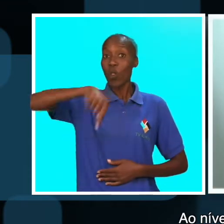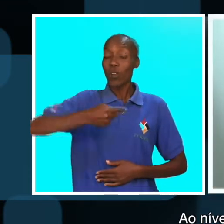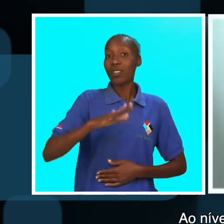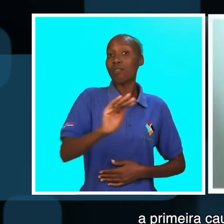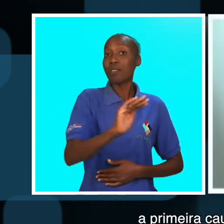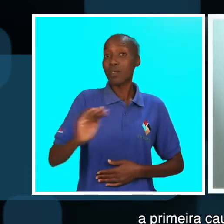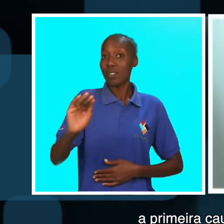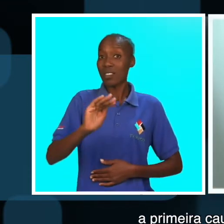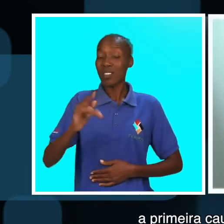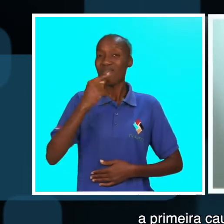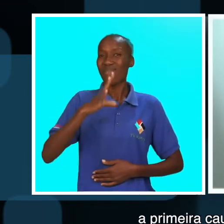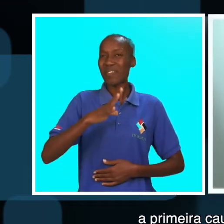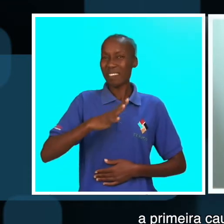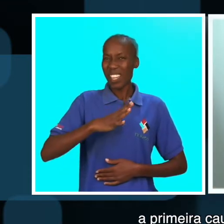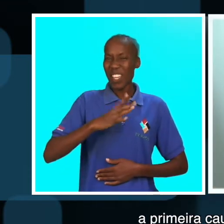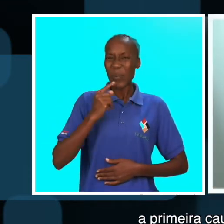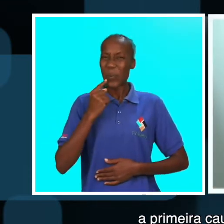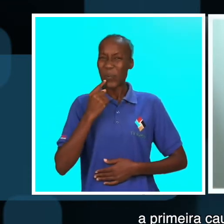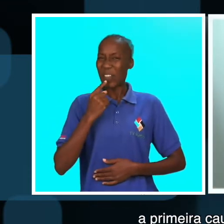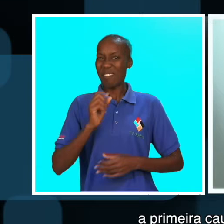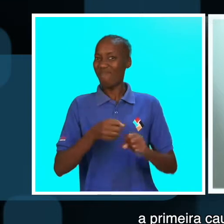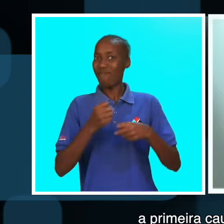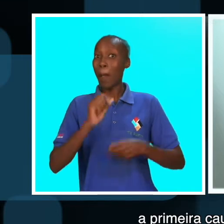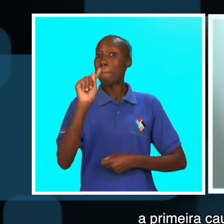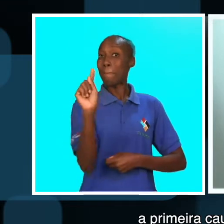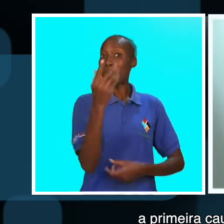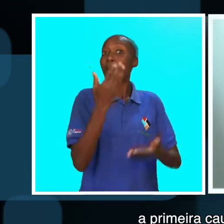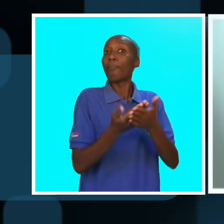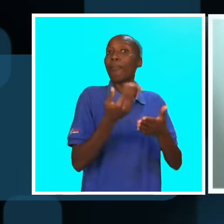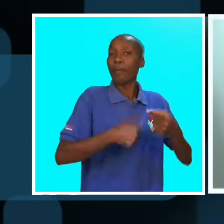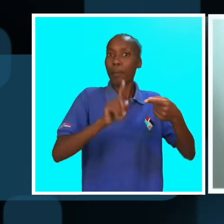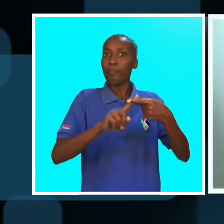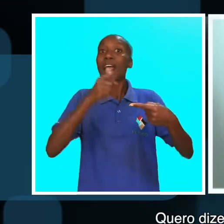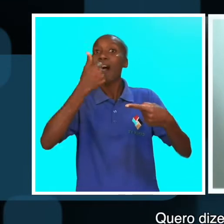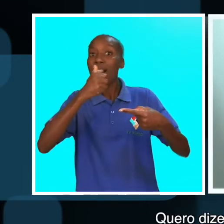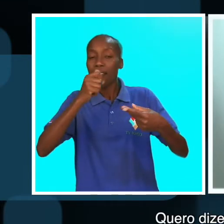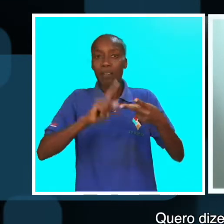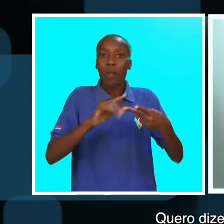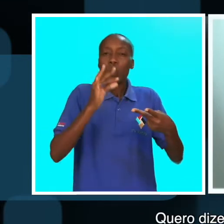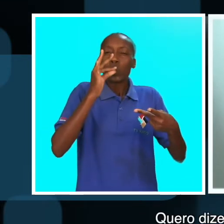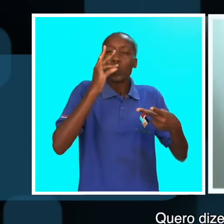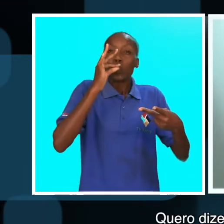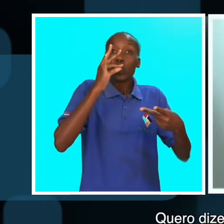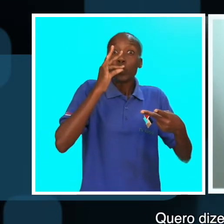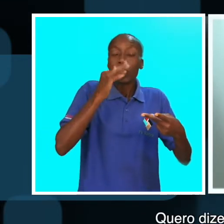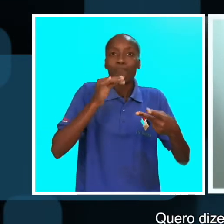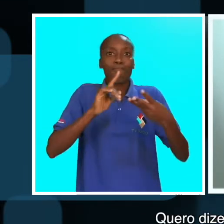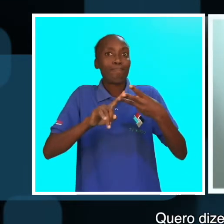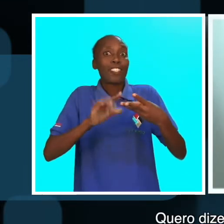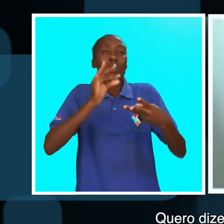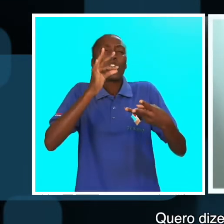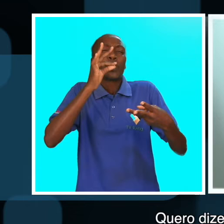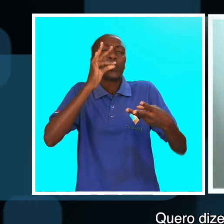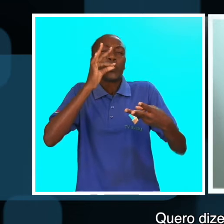dúvidas em apontar a primeira causa como o álcool E as drogas Ou seja, os narcóticos Essas